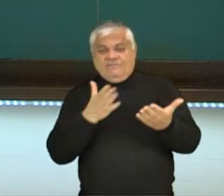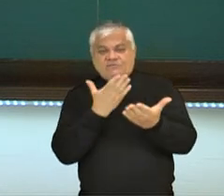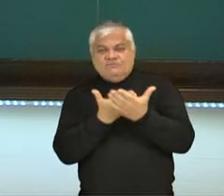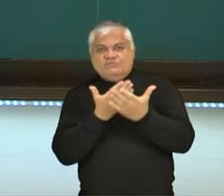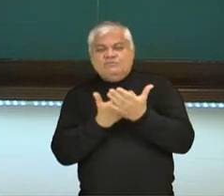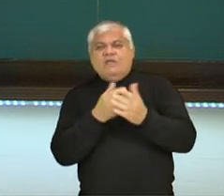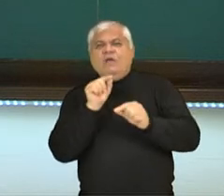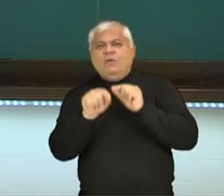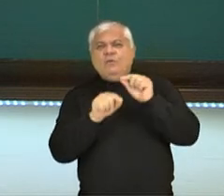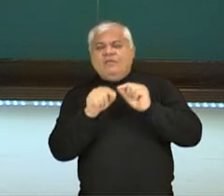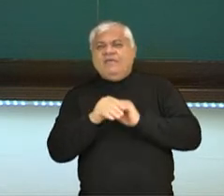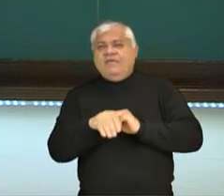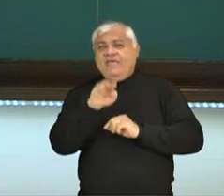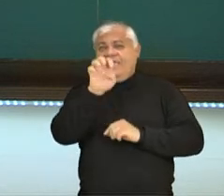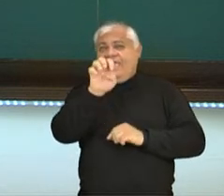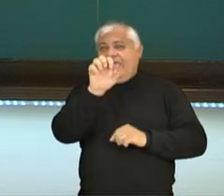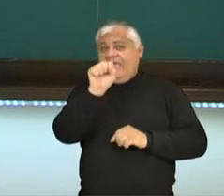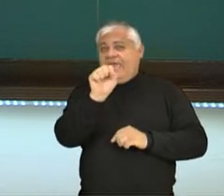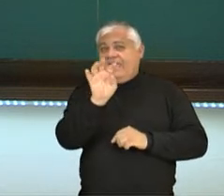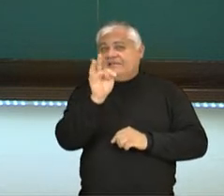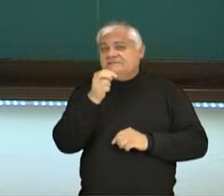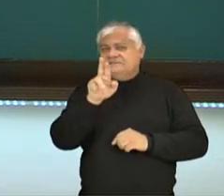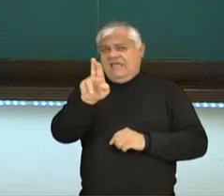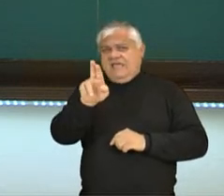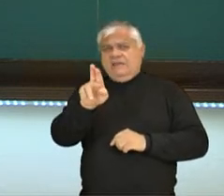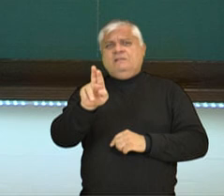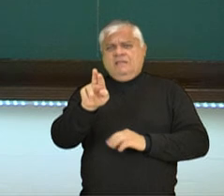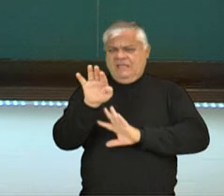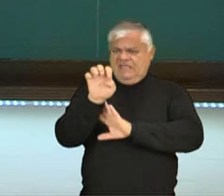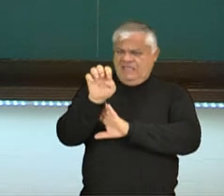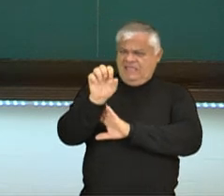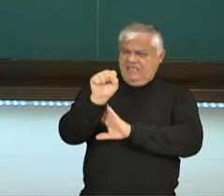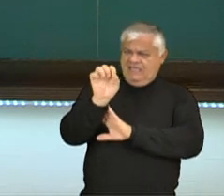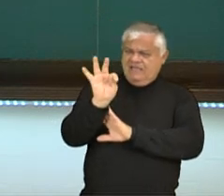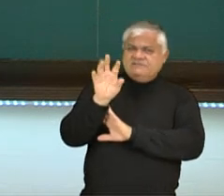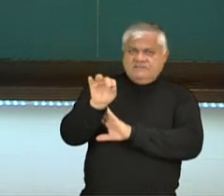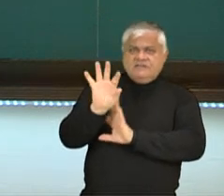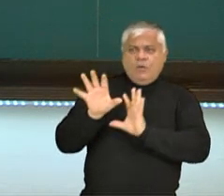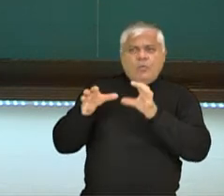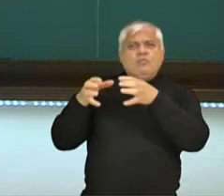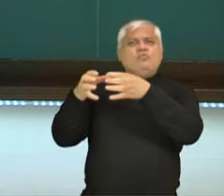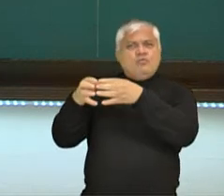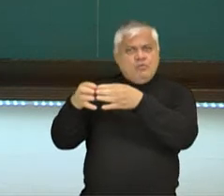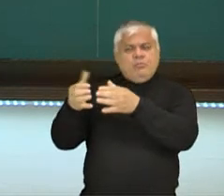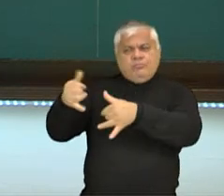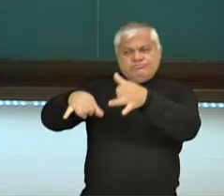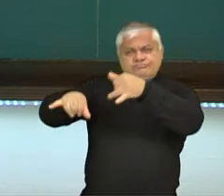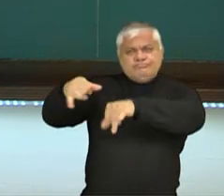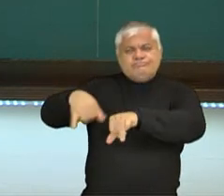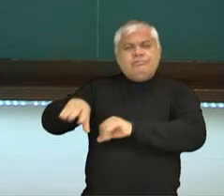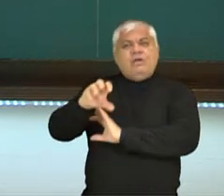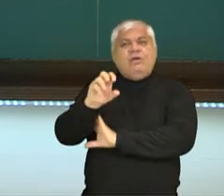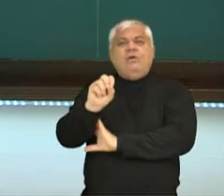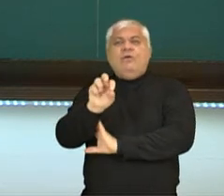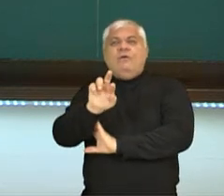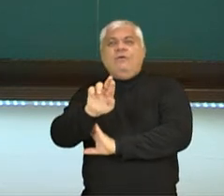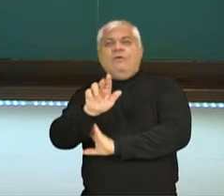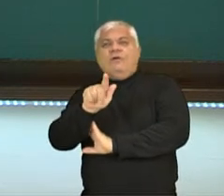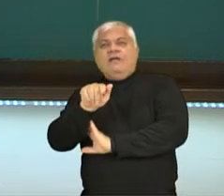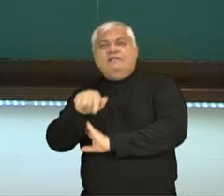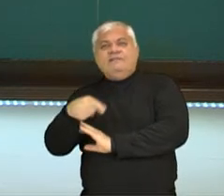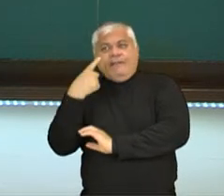os éster. Éster, professor? Sim, é um grupo de substâncias orgânicas